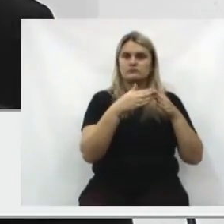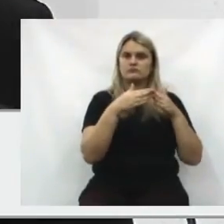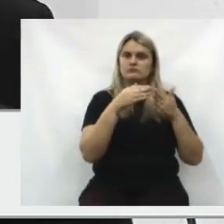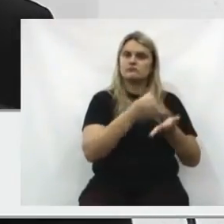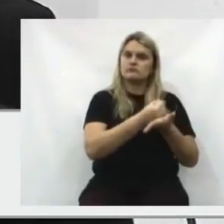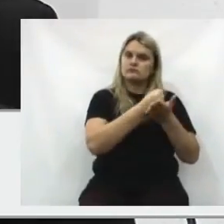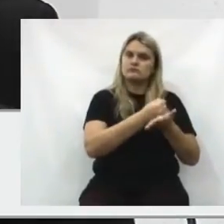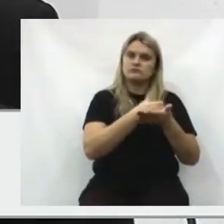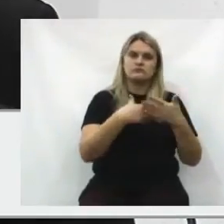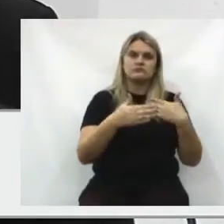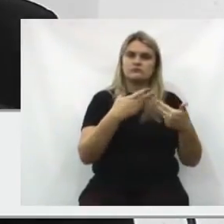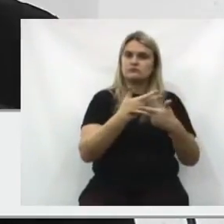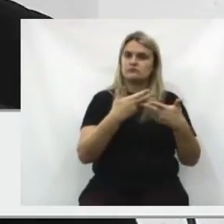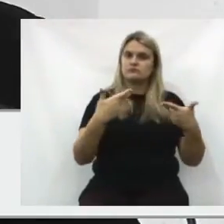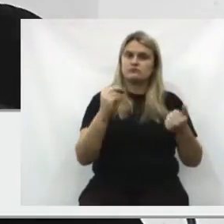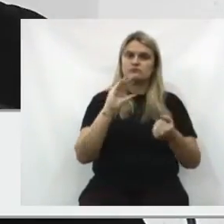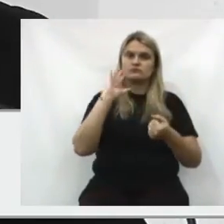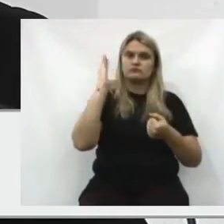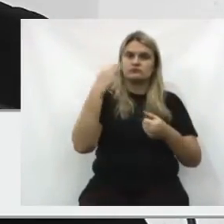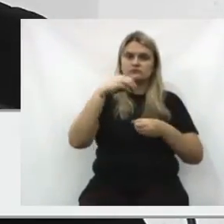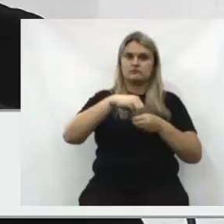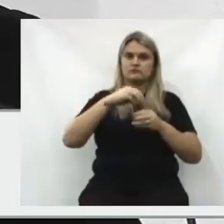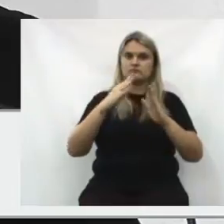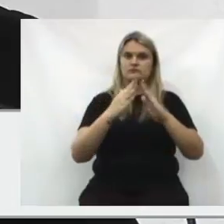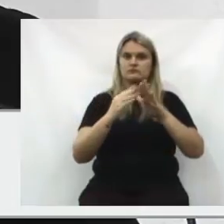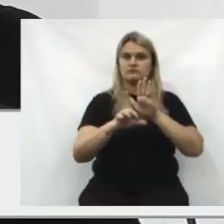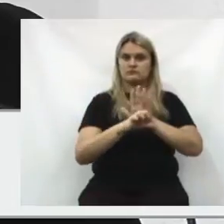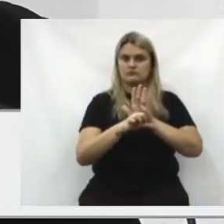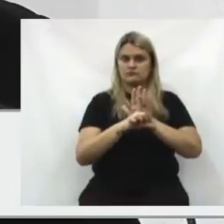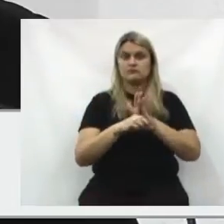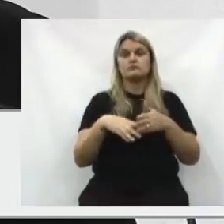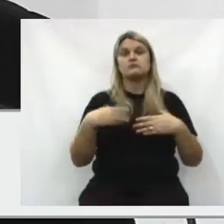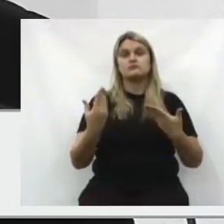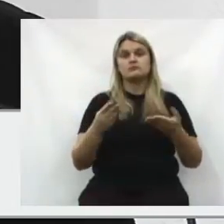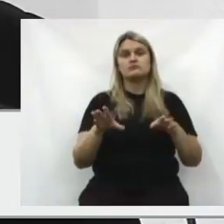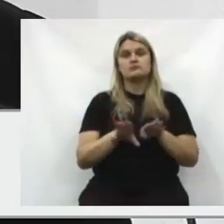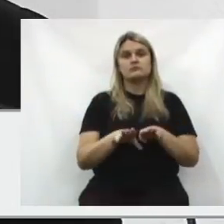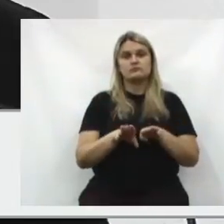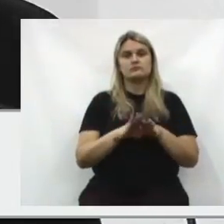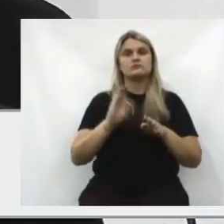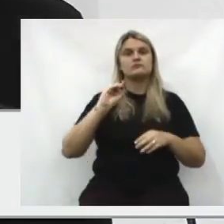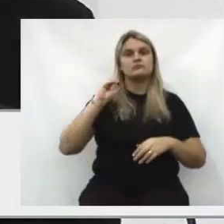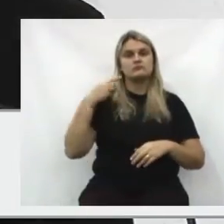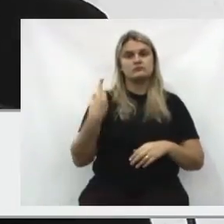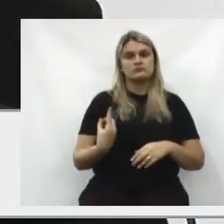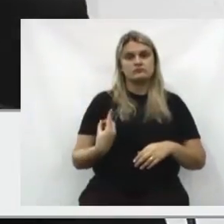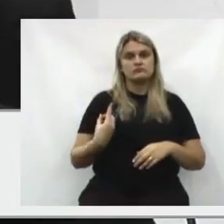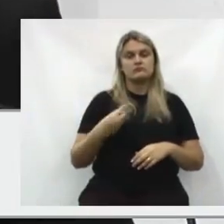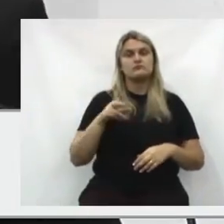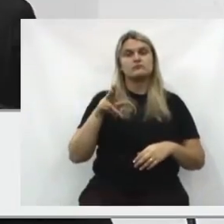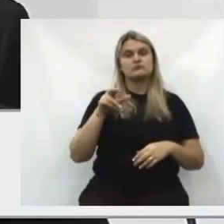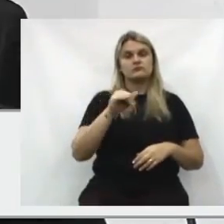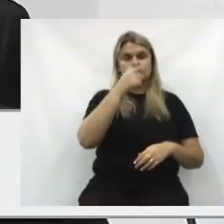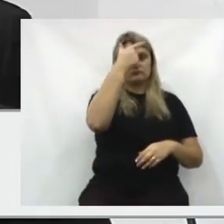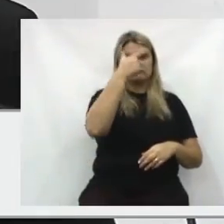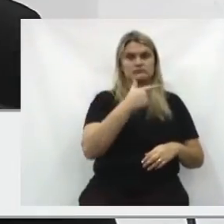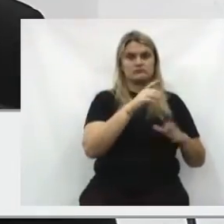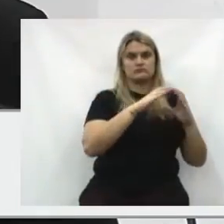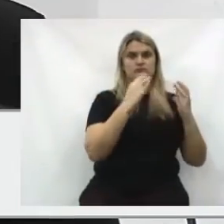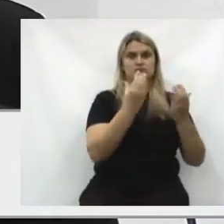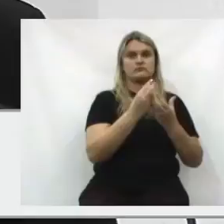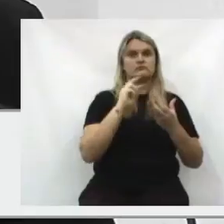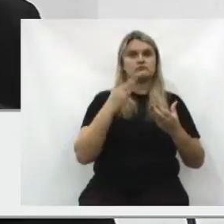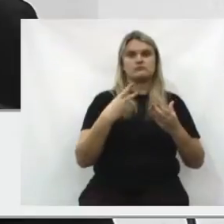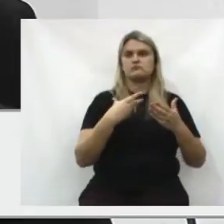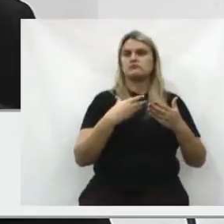apontar ou para pedir ajuda em qualquer situação na área de legislação. Além de que este advogado